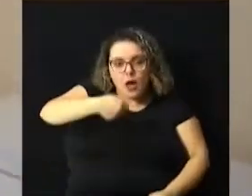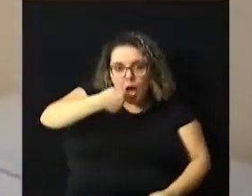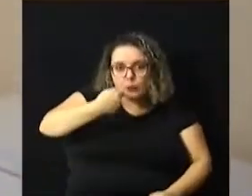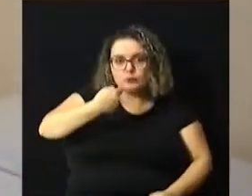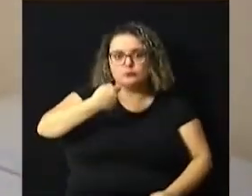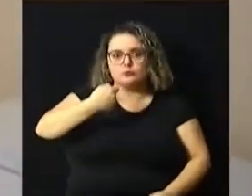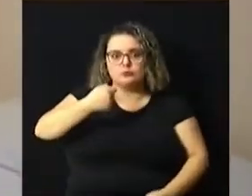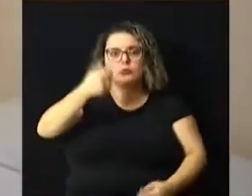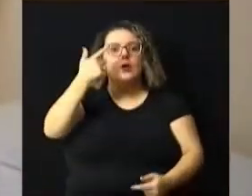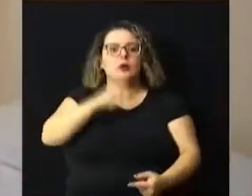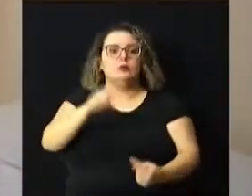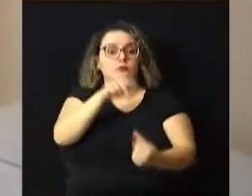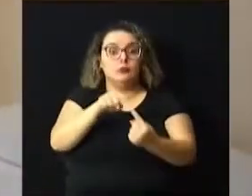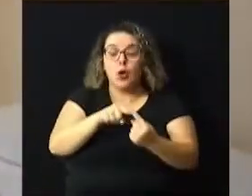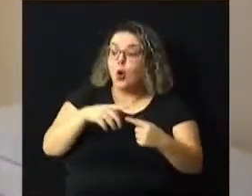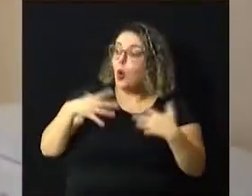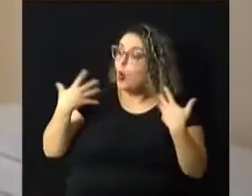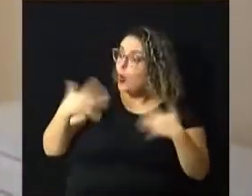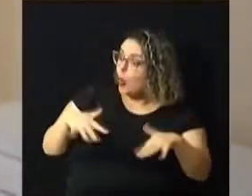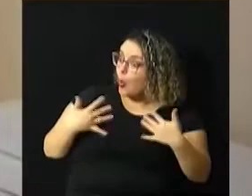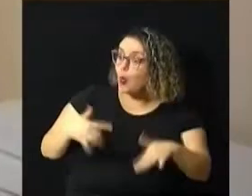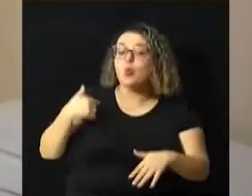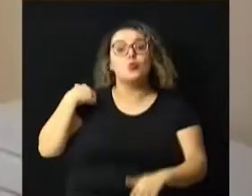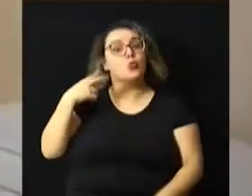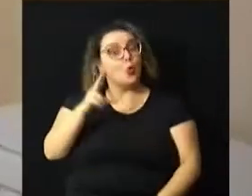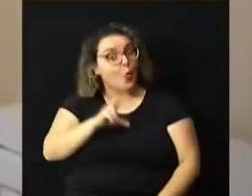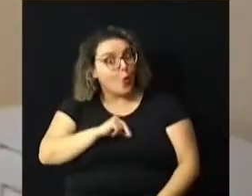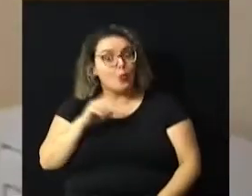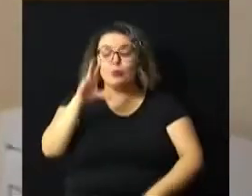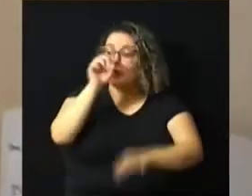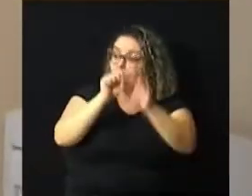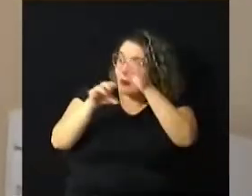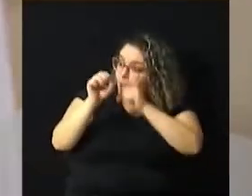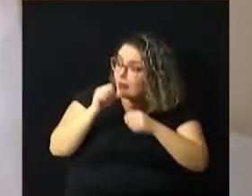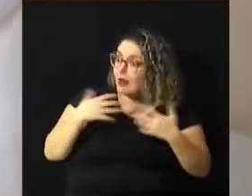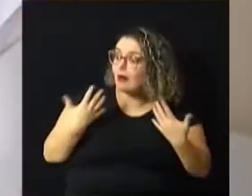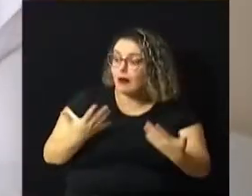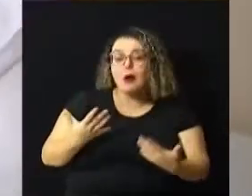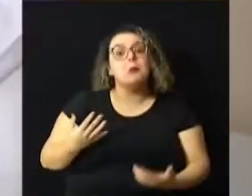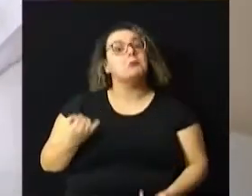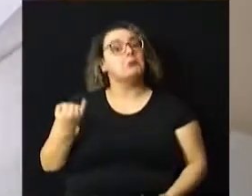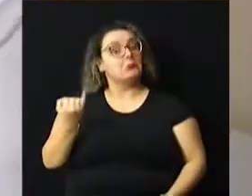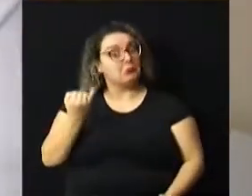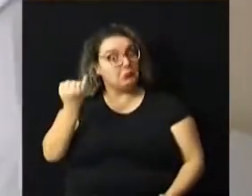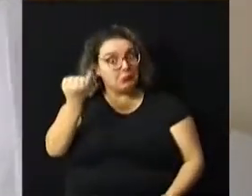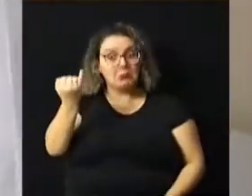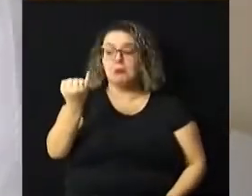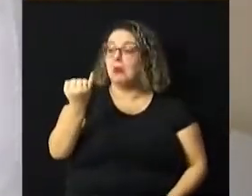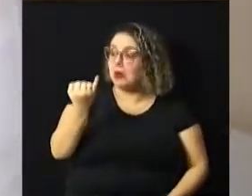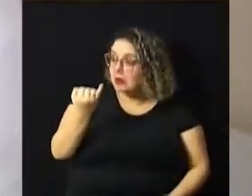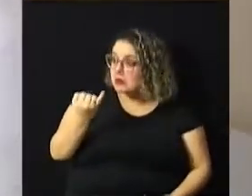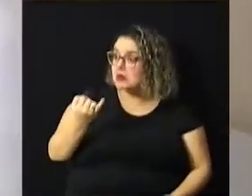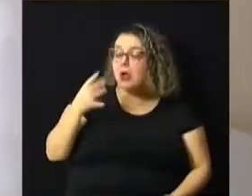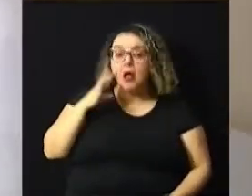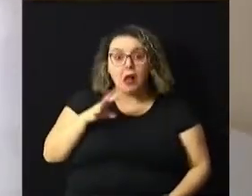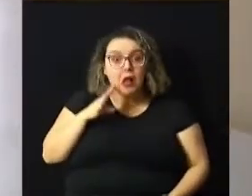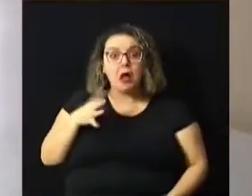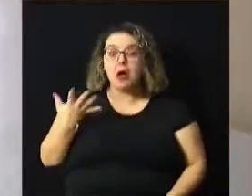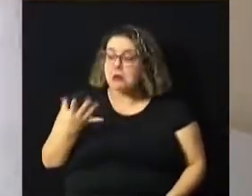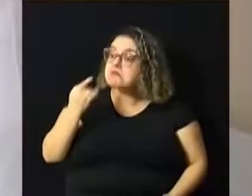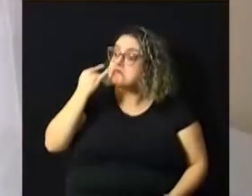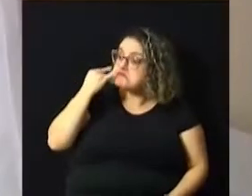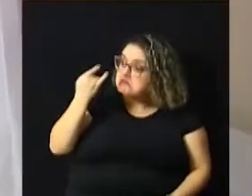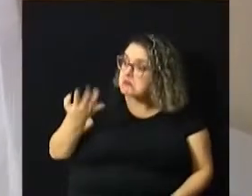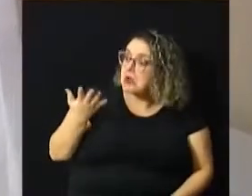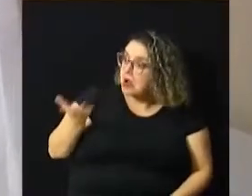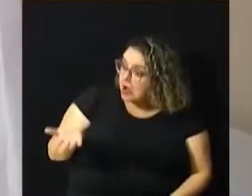objetivo. Puxa vida, a gente vai aprendendo, inclusive, né? Muito interessante e super importante, não é? É isso que